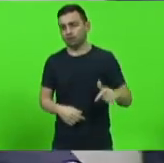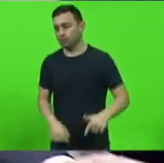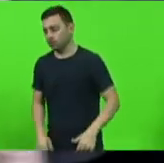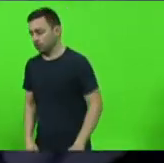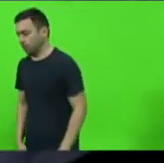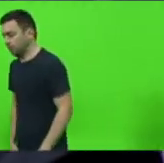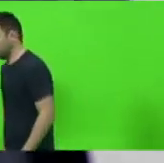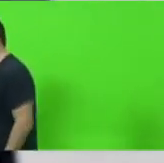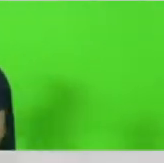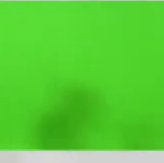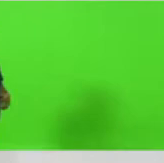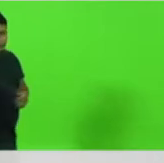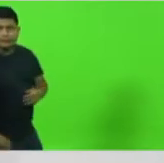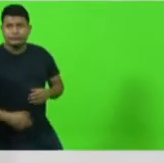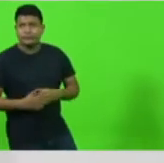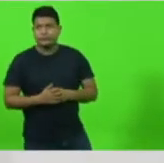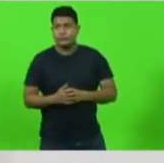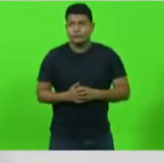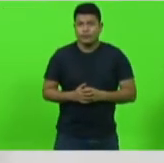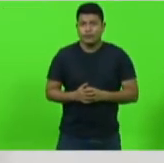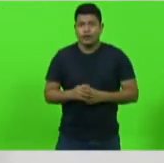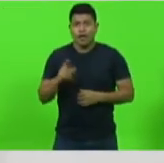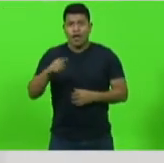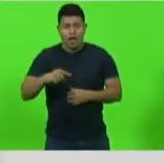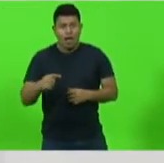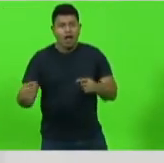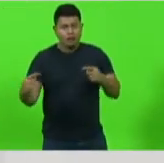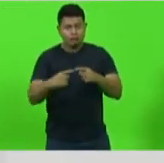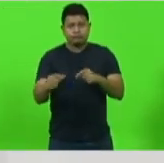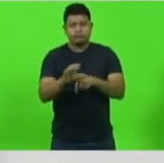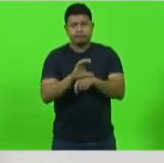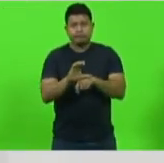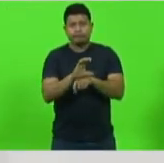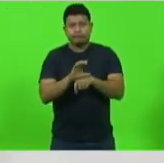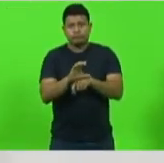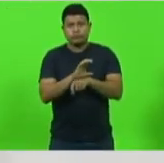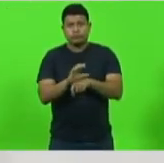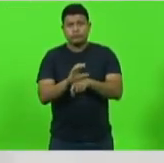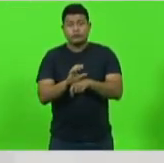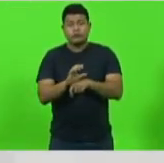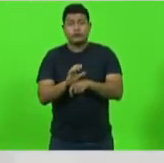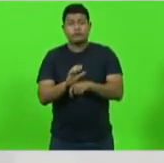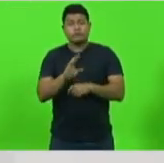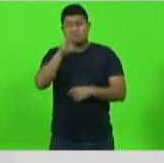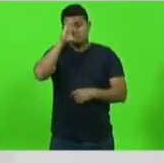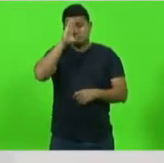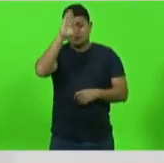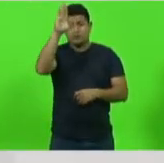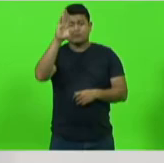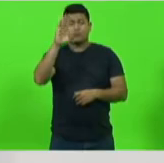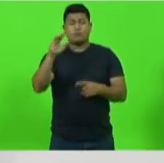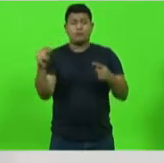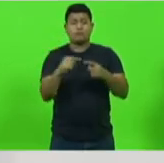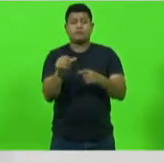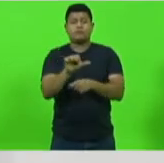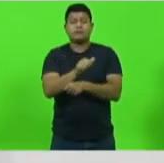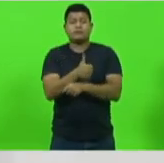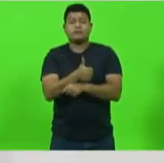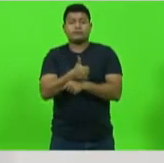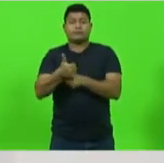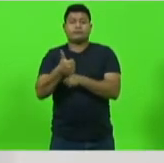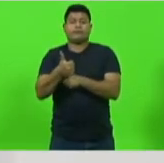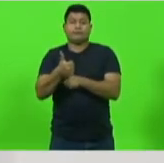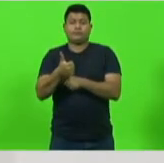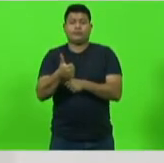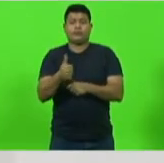projeto é constitucional. É constitucional e, acima de tudo, é moral. Agora